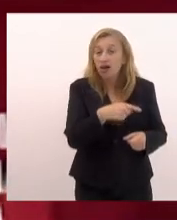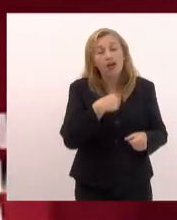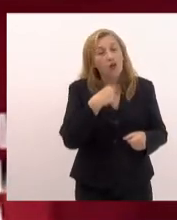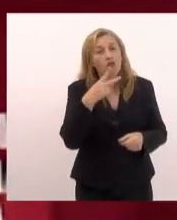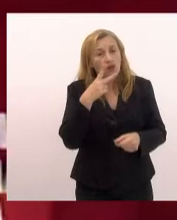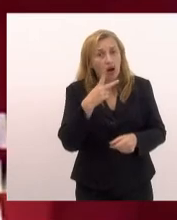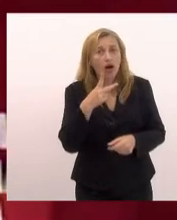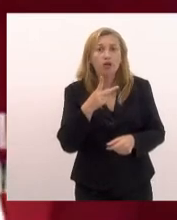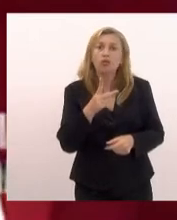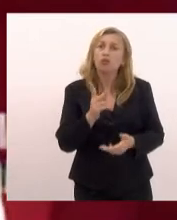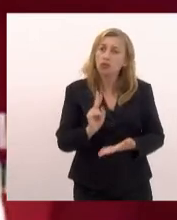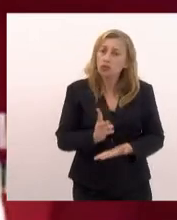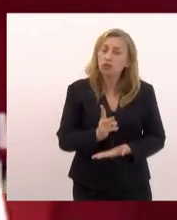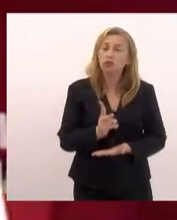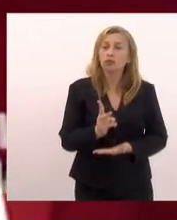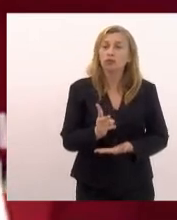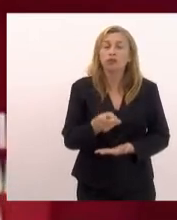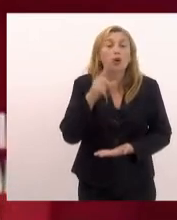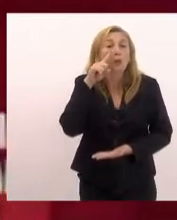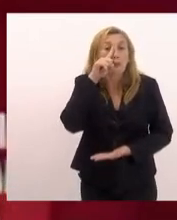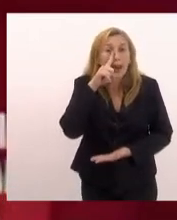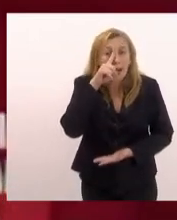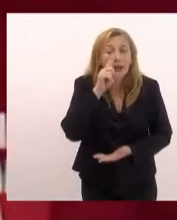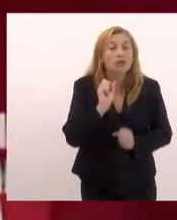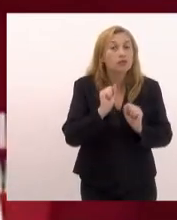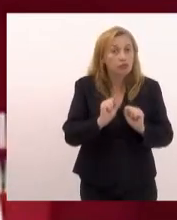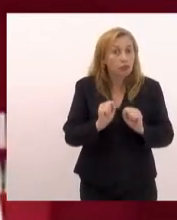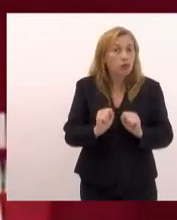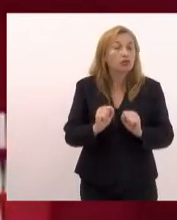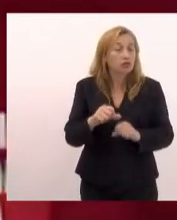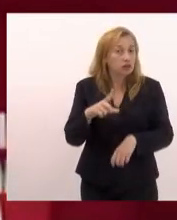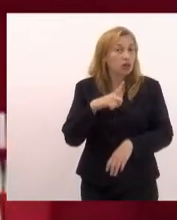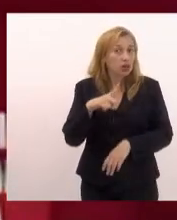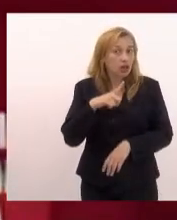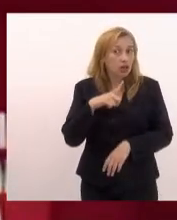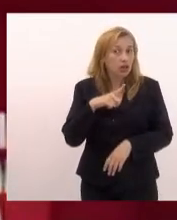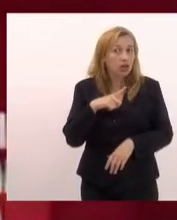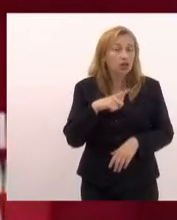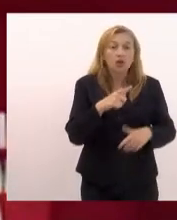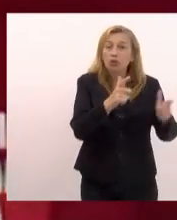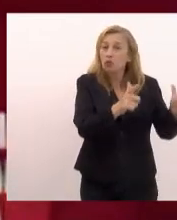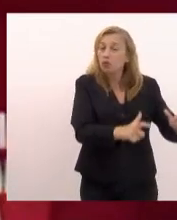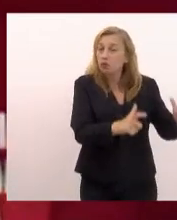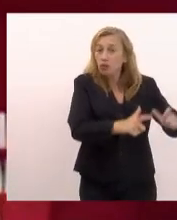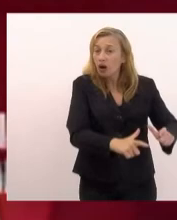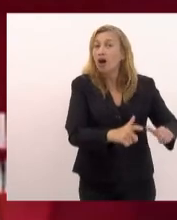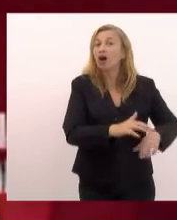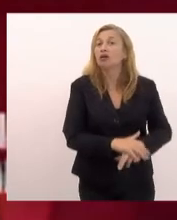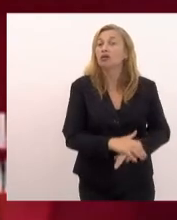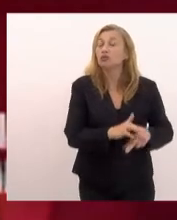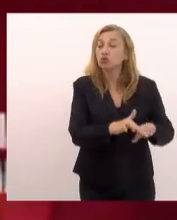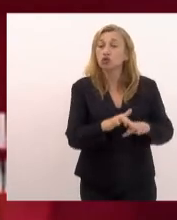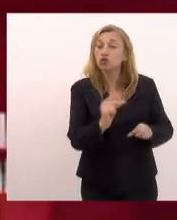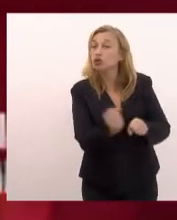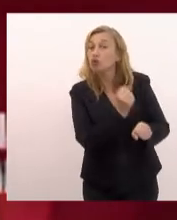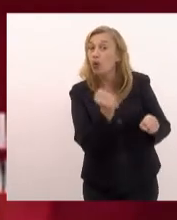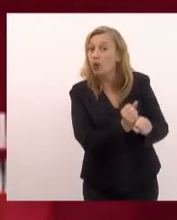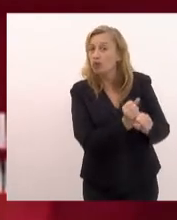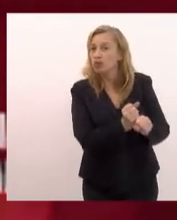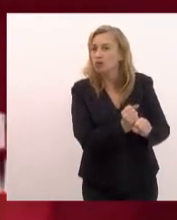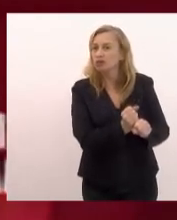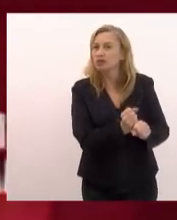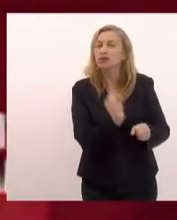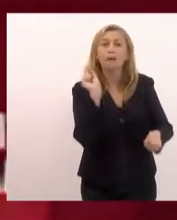questiono ainda, né, os perigos que possam estar trazendo aquela comunidade em razão da obra que